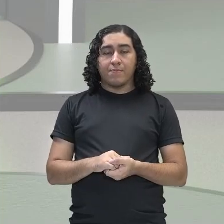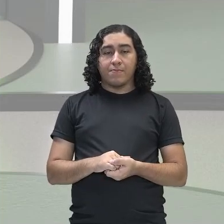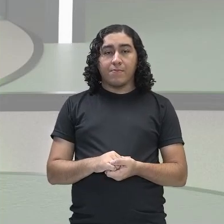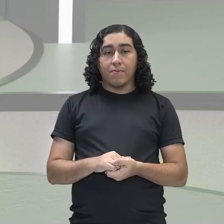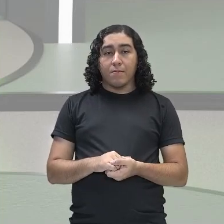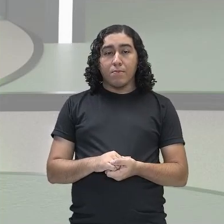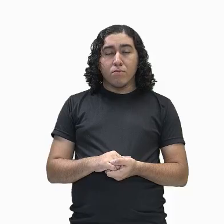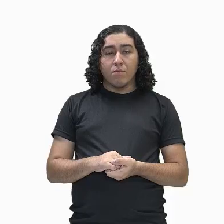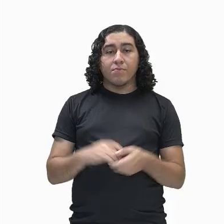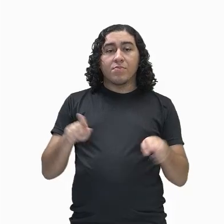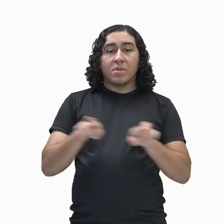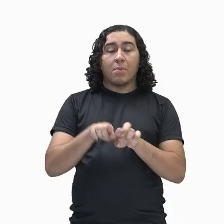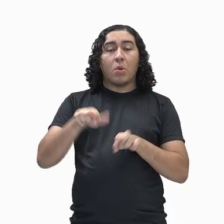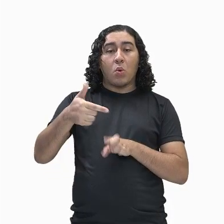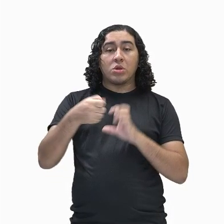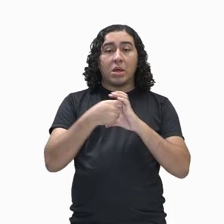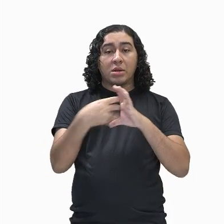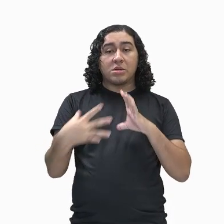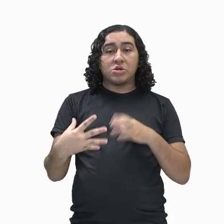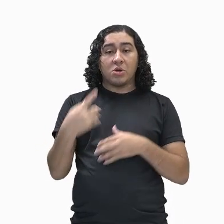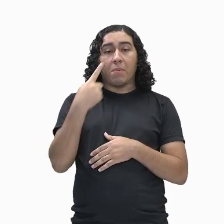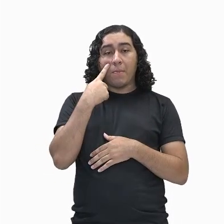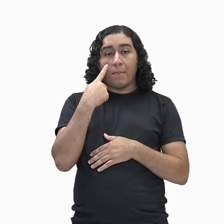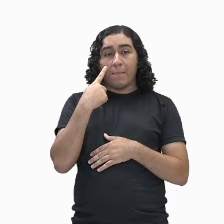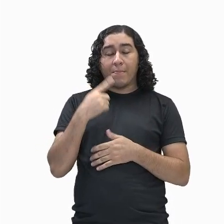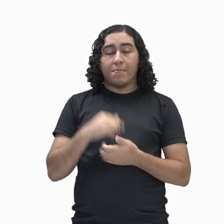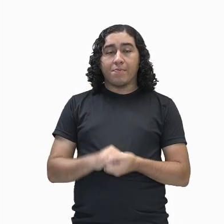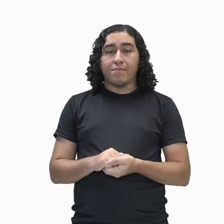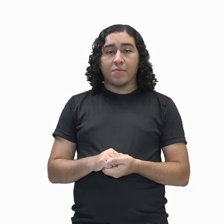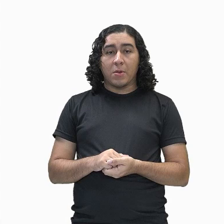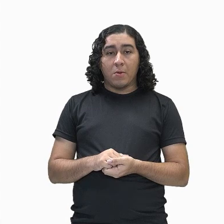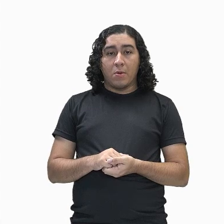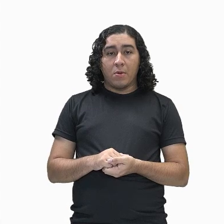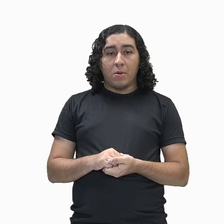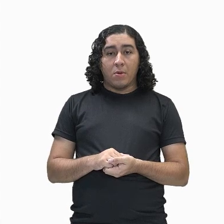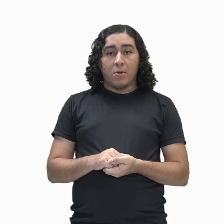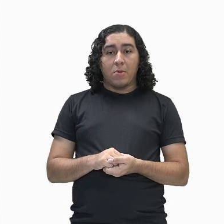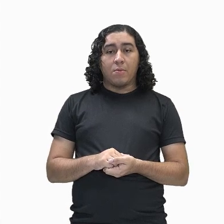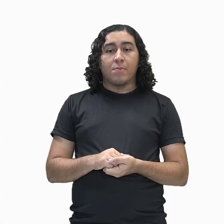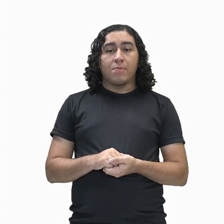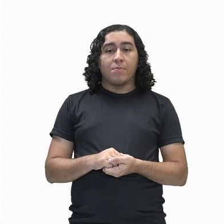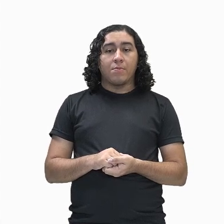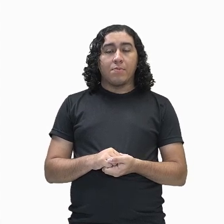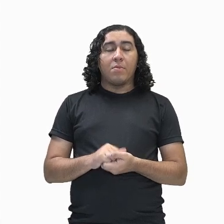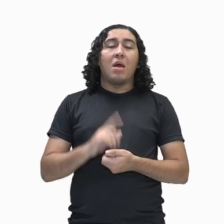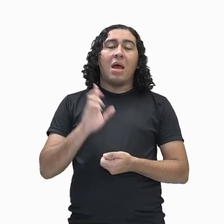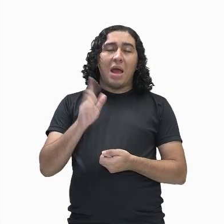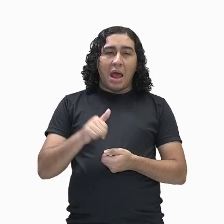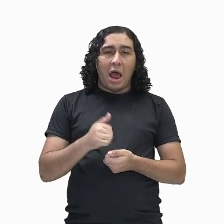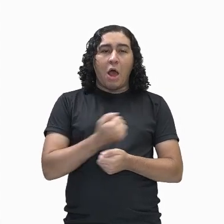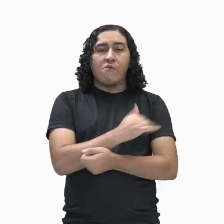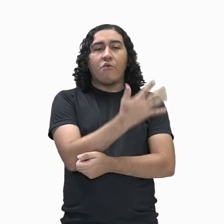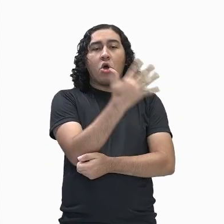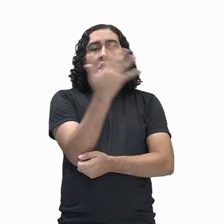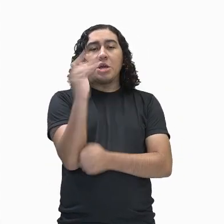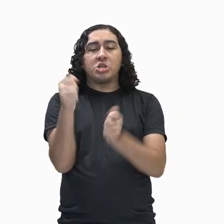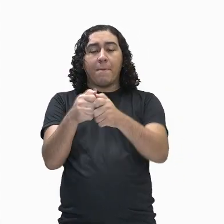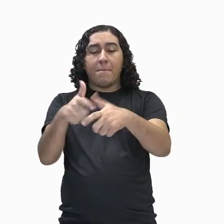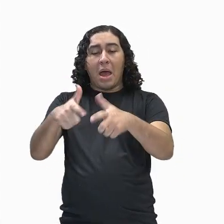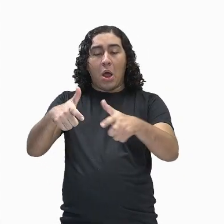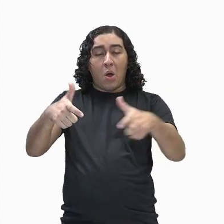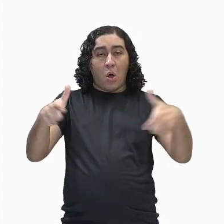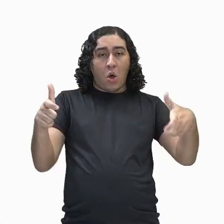observar outras características do bioma Amazônia, né? Onde a gente encontra a maior floresta tropical do